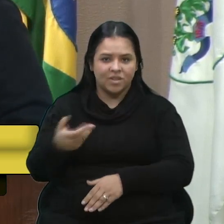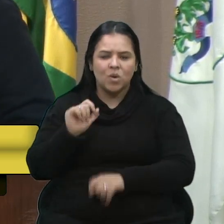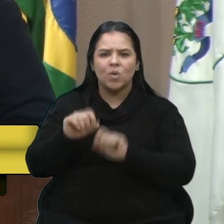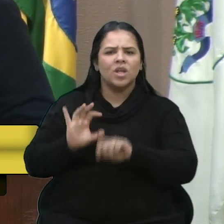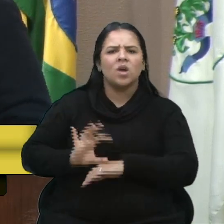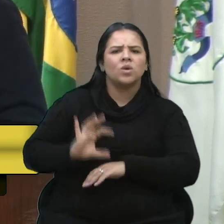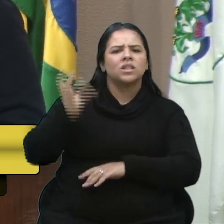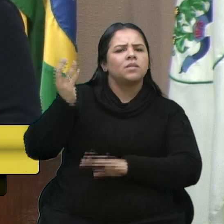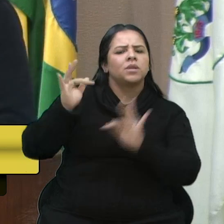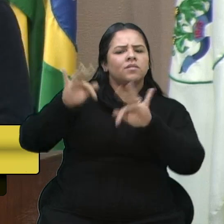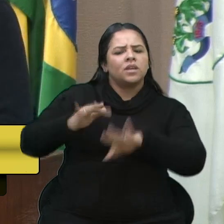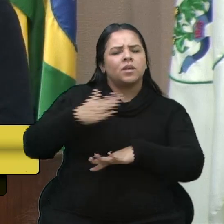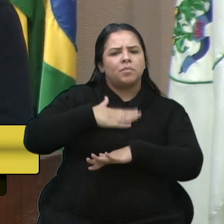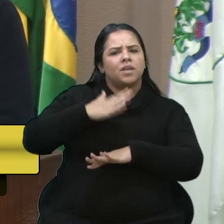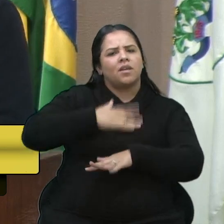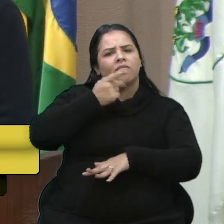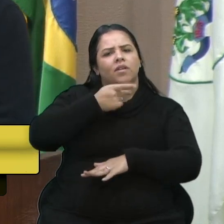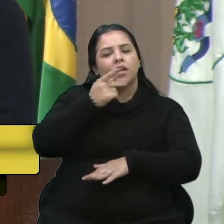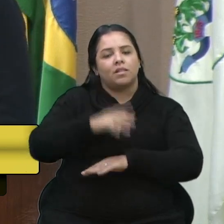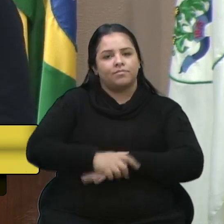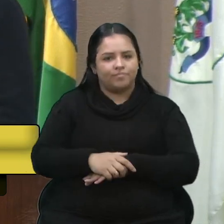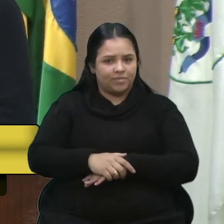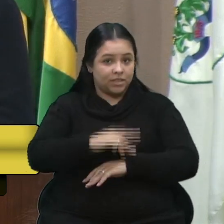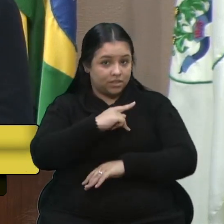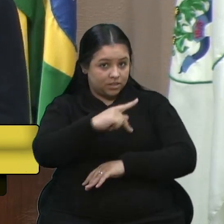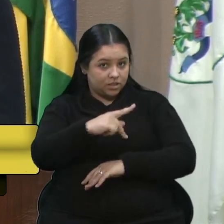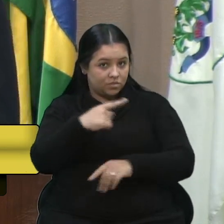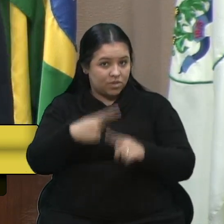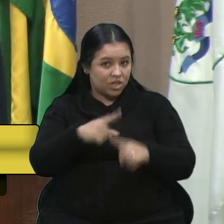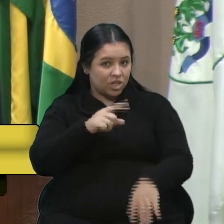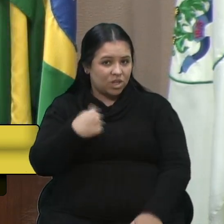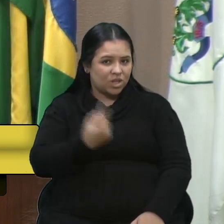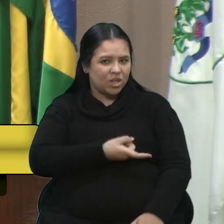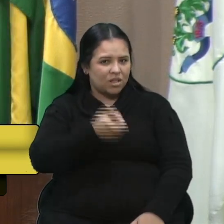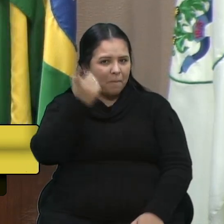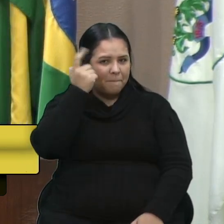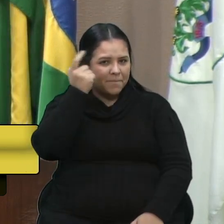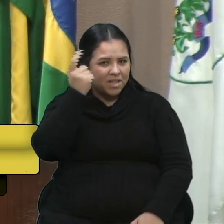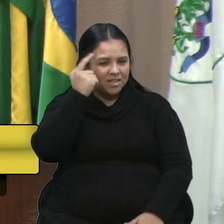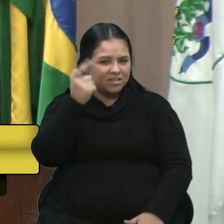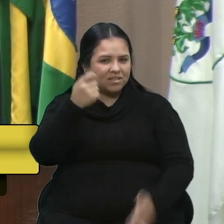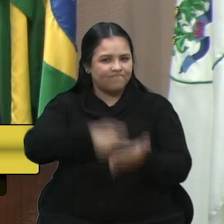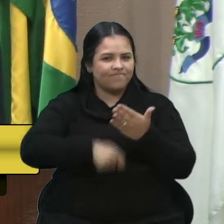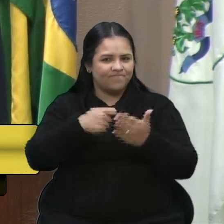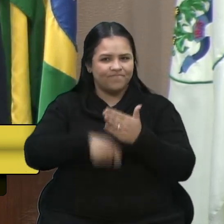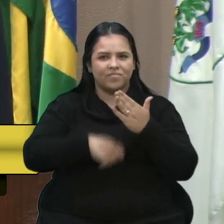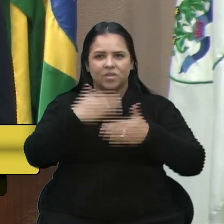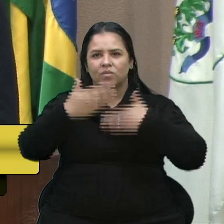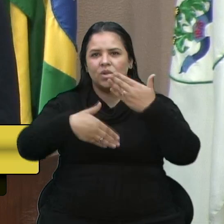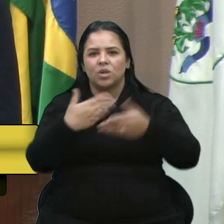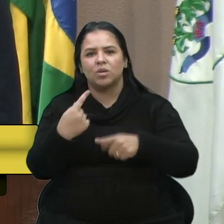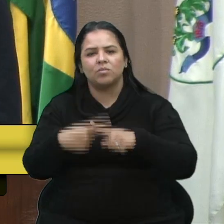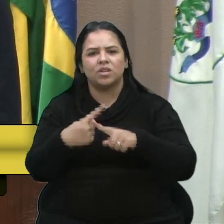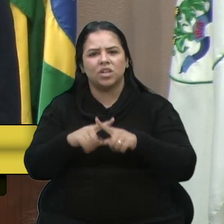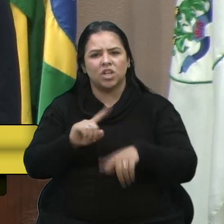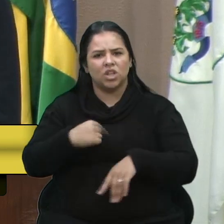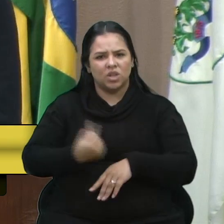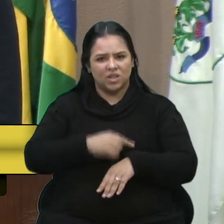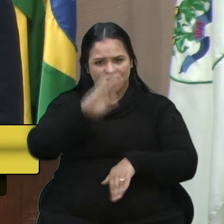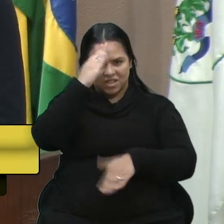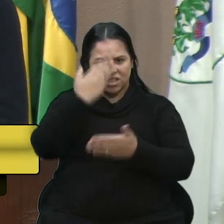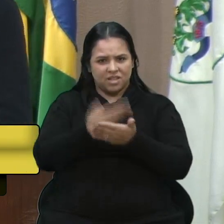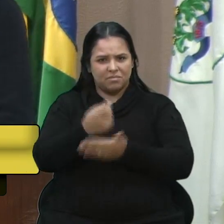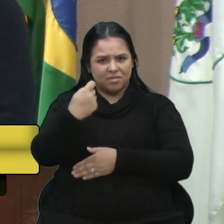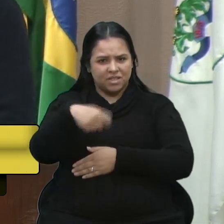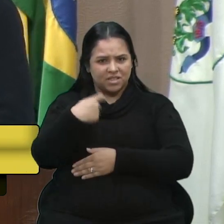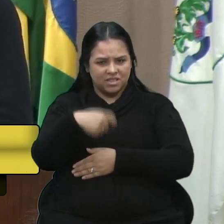para finalizar meu discurso, senhor presidente? Só para que a gente pense e tente evoluir nesse pensamento, que a gente acho que precisa, né, para